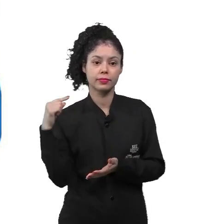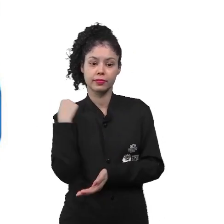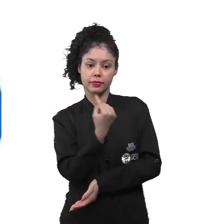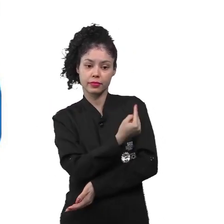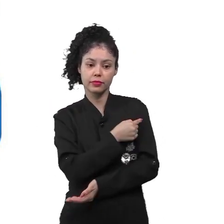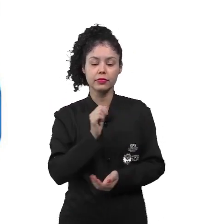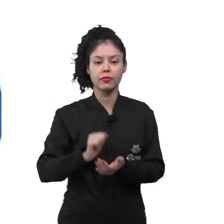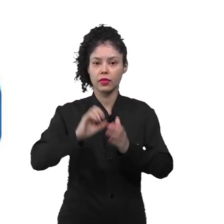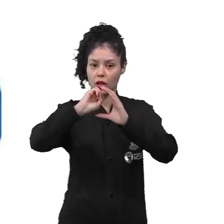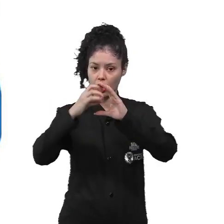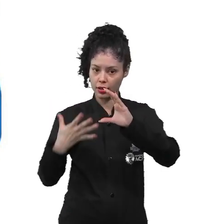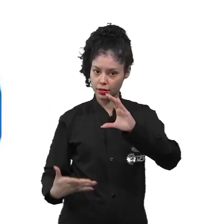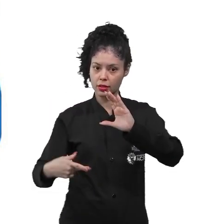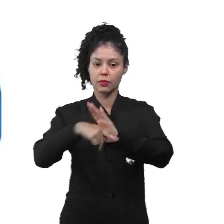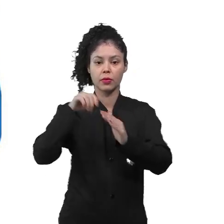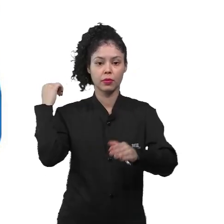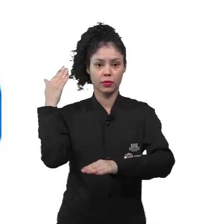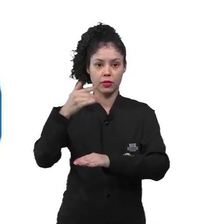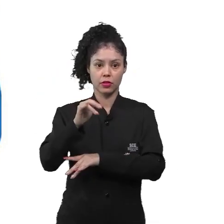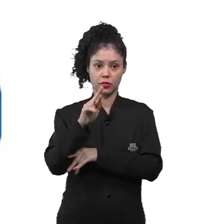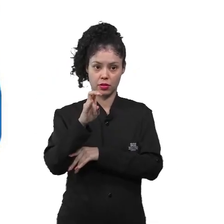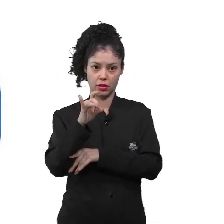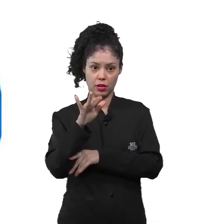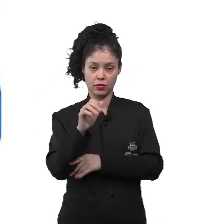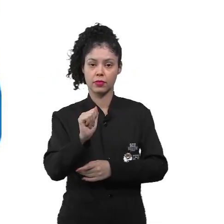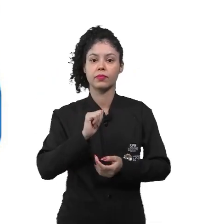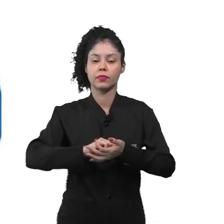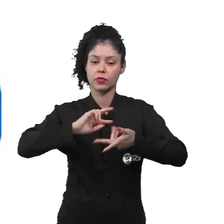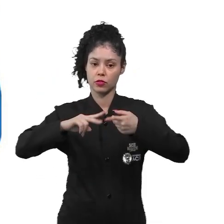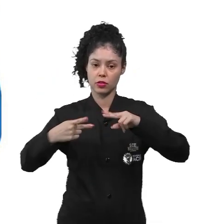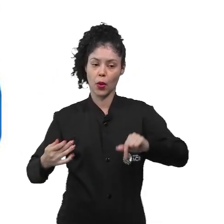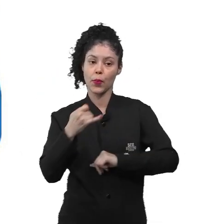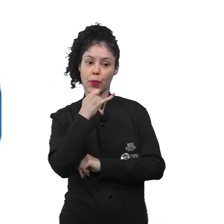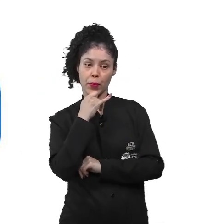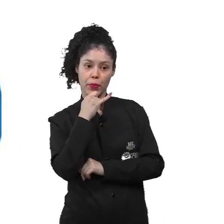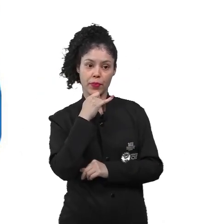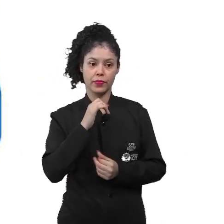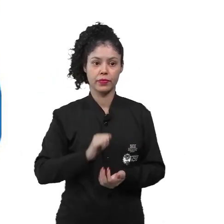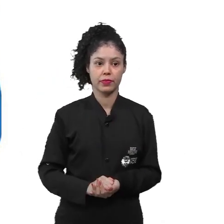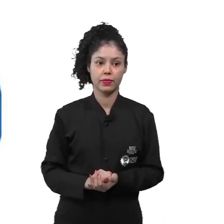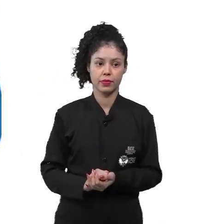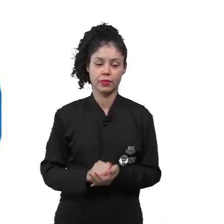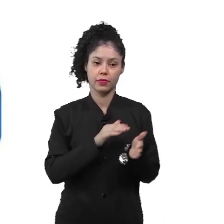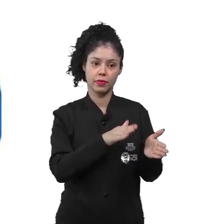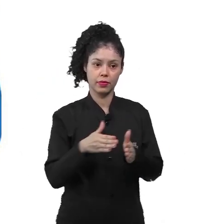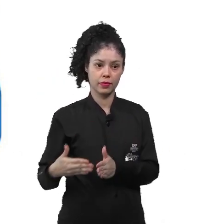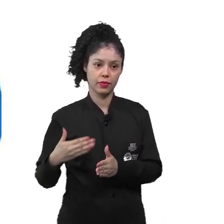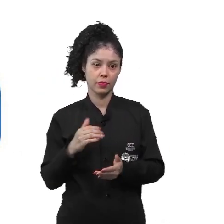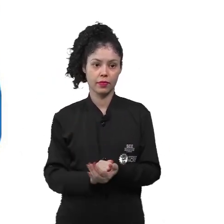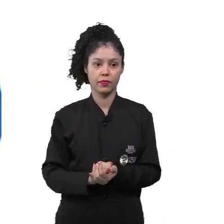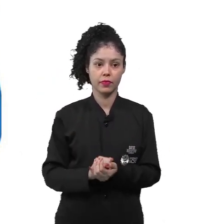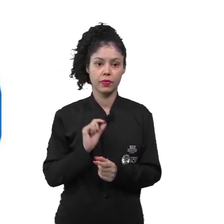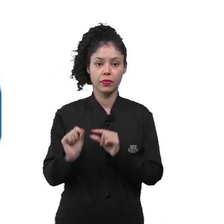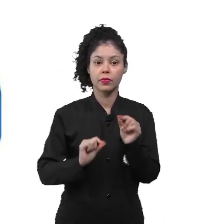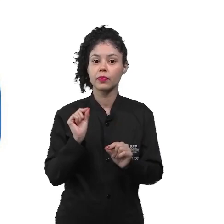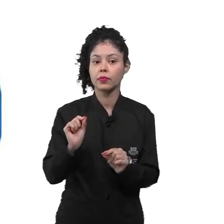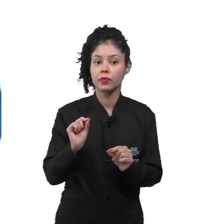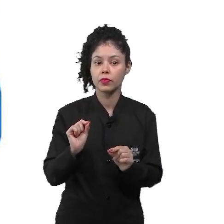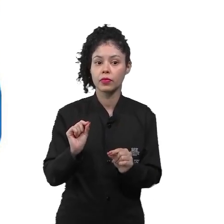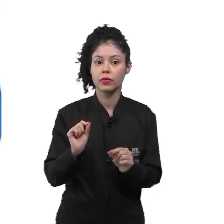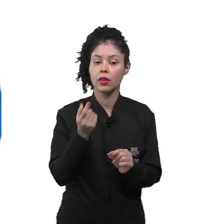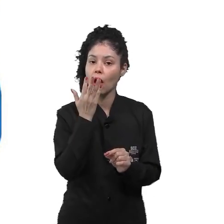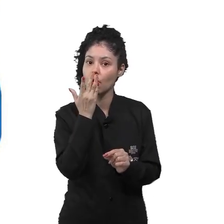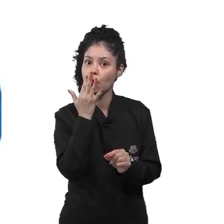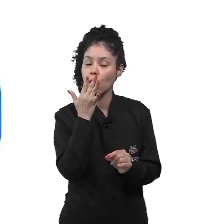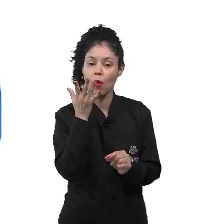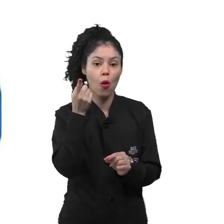nossas características genéticas. Por exemplo, aqui, ó, nessa parte do gene aqui está contido a cor